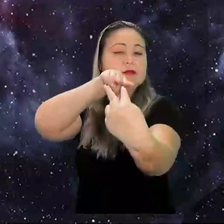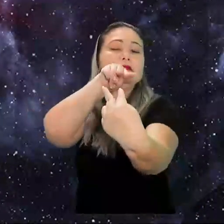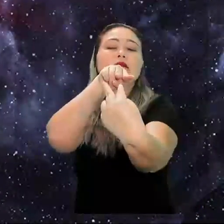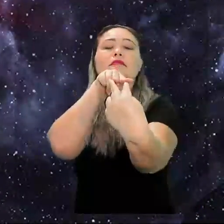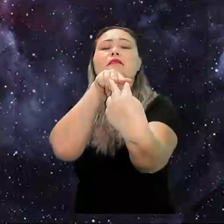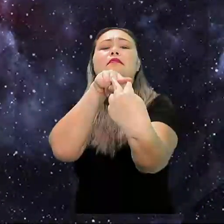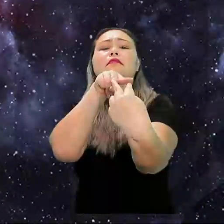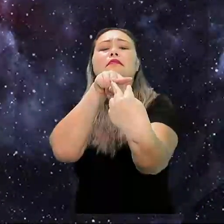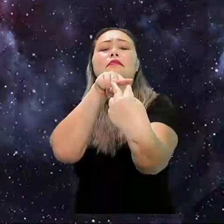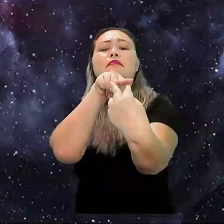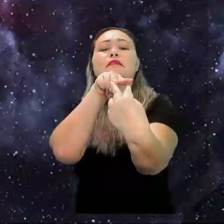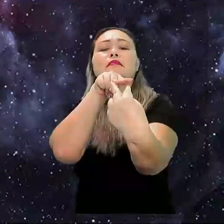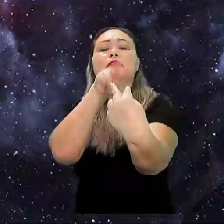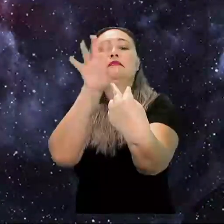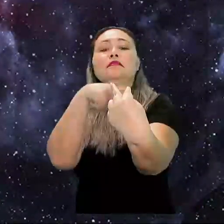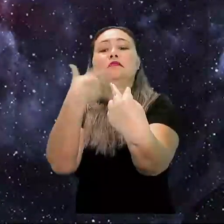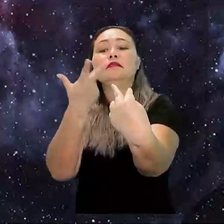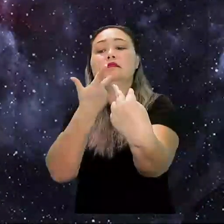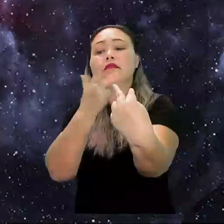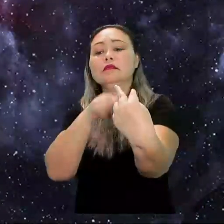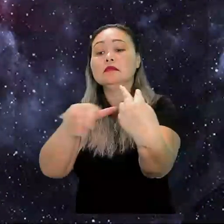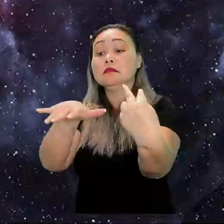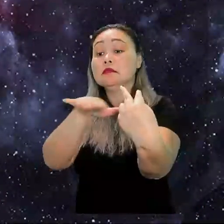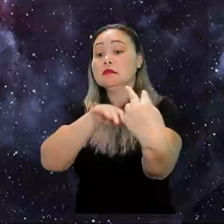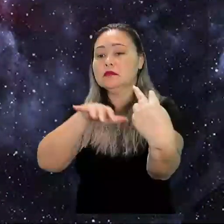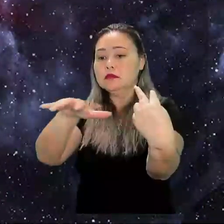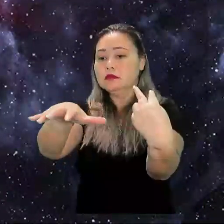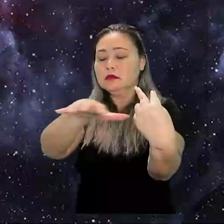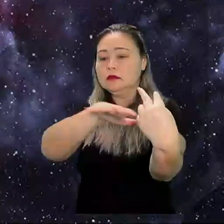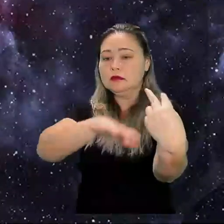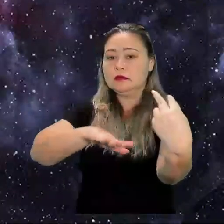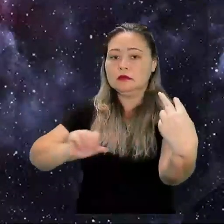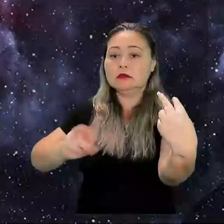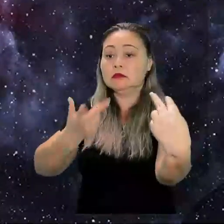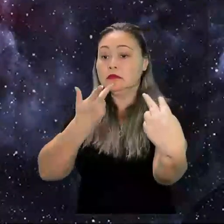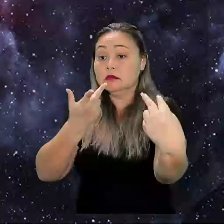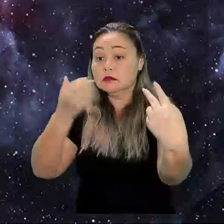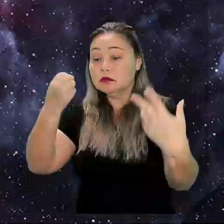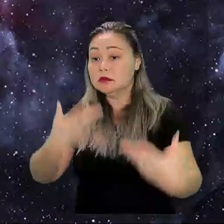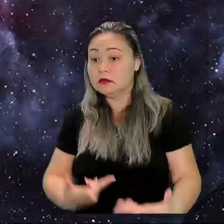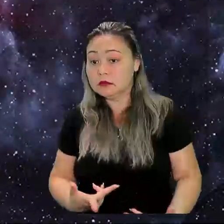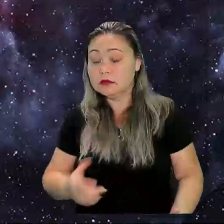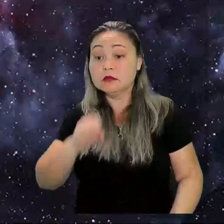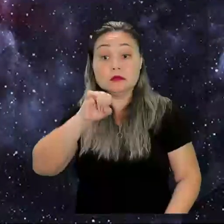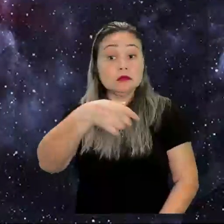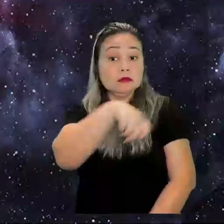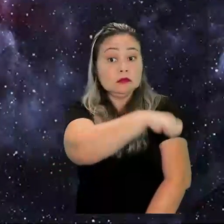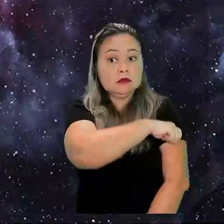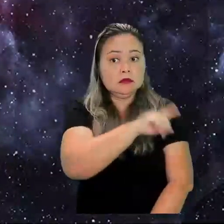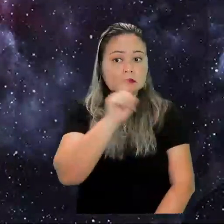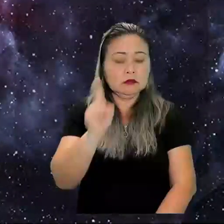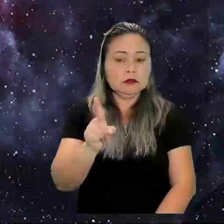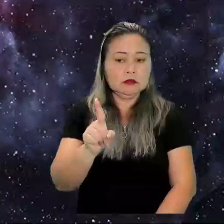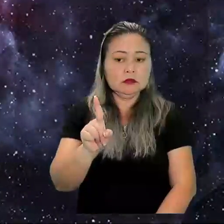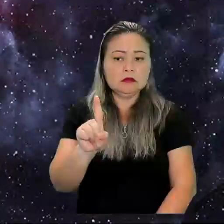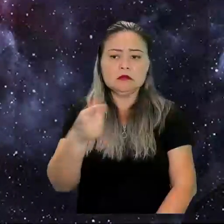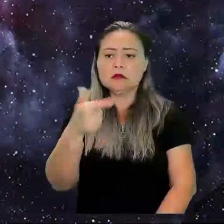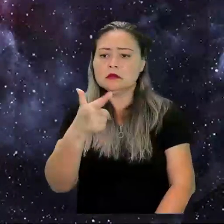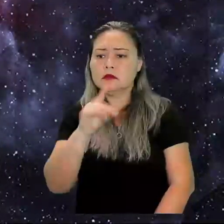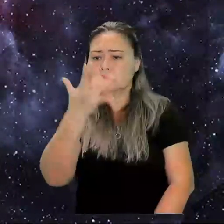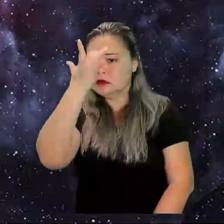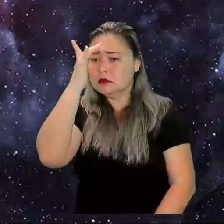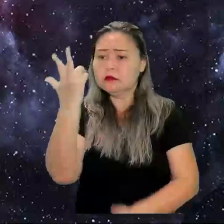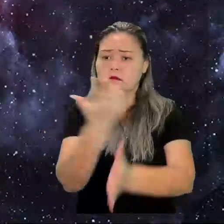aqui, ó. Quando falo em geometria espacial, professora, eu costumo falar o seguinte, que se o aluno não tem